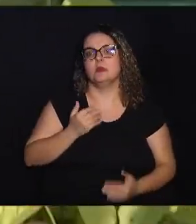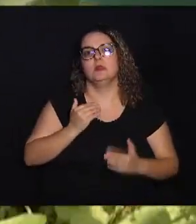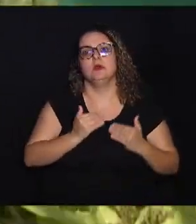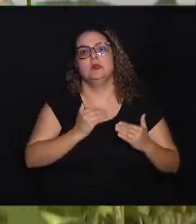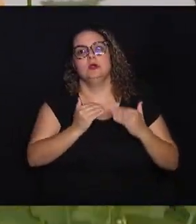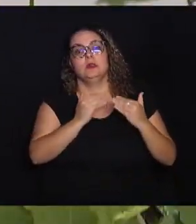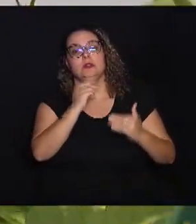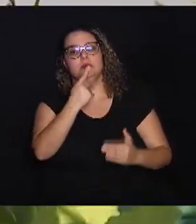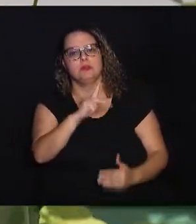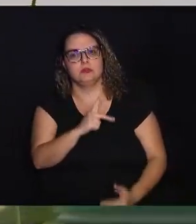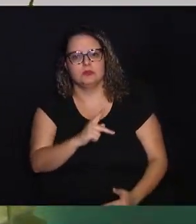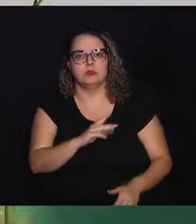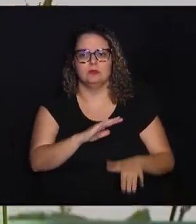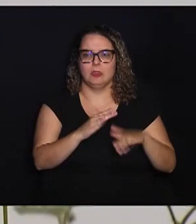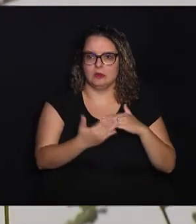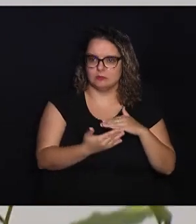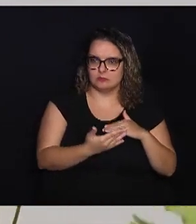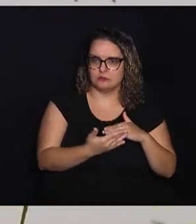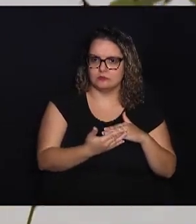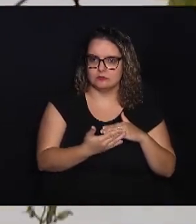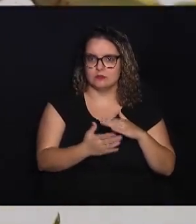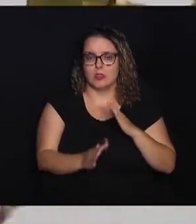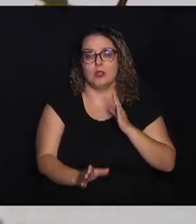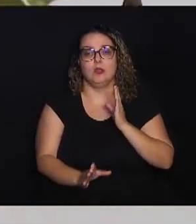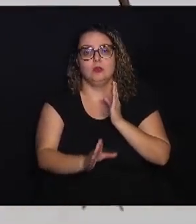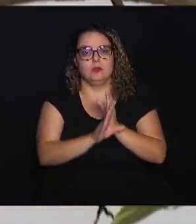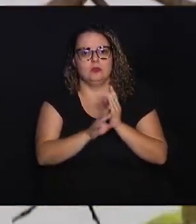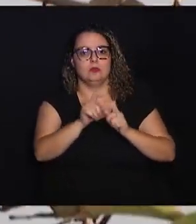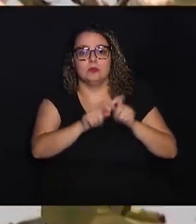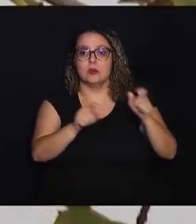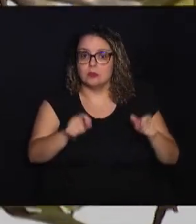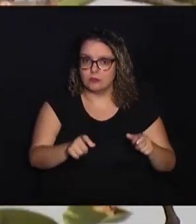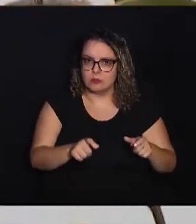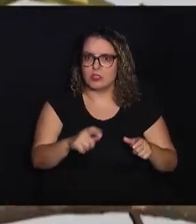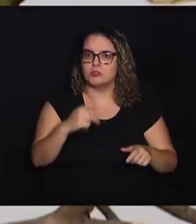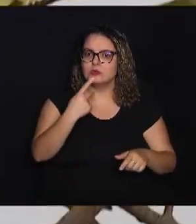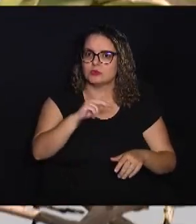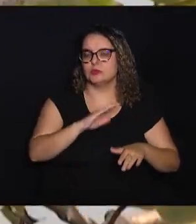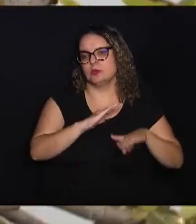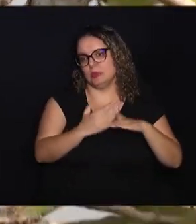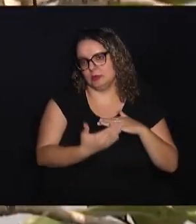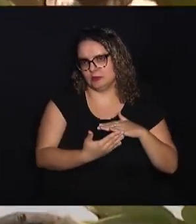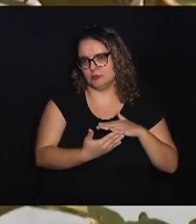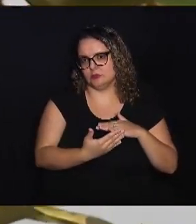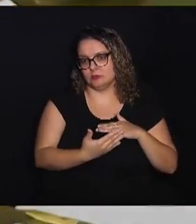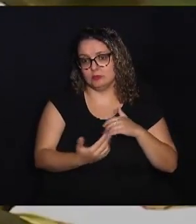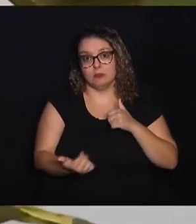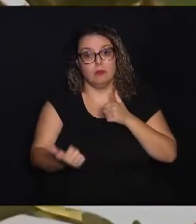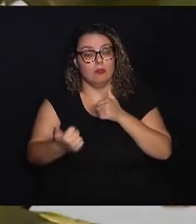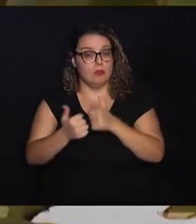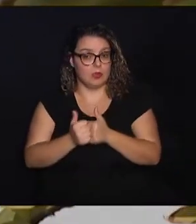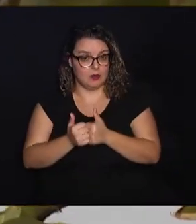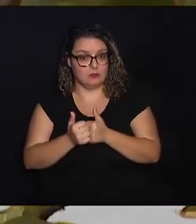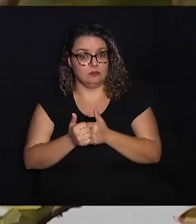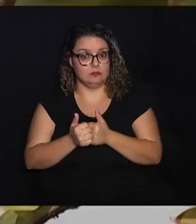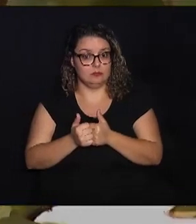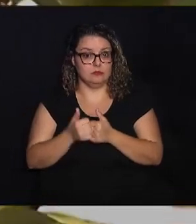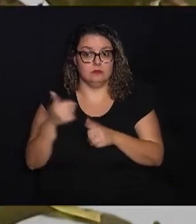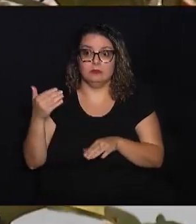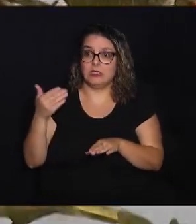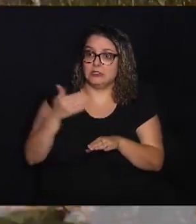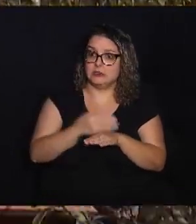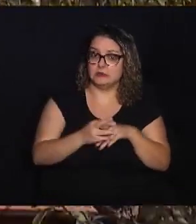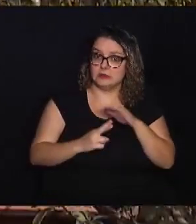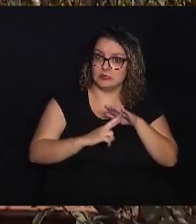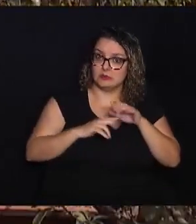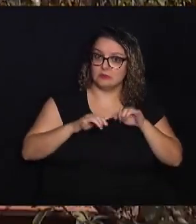bairro. Se identifique com as pessoas que estão no seu bairro, próximo a eles, participa de feiras.